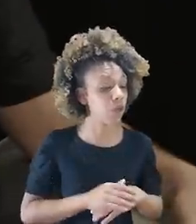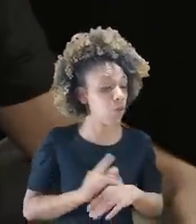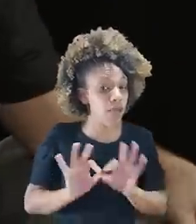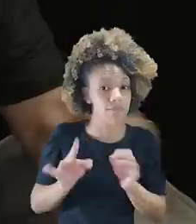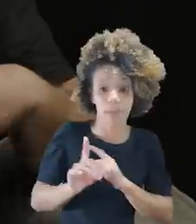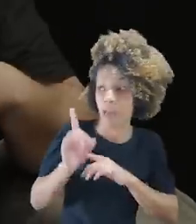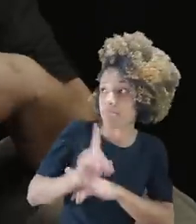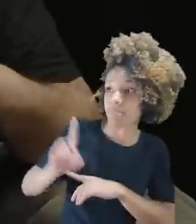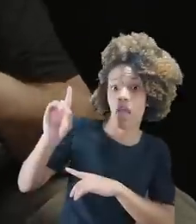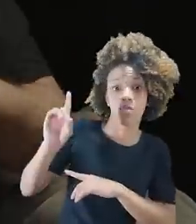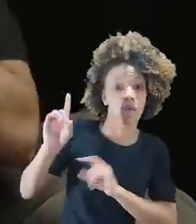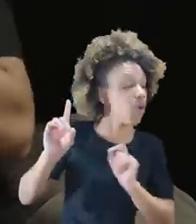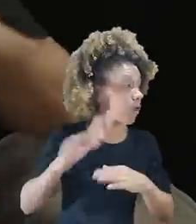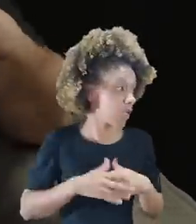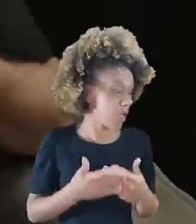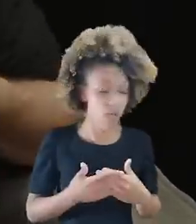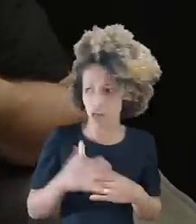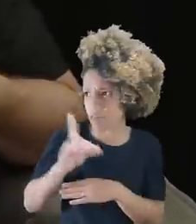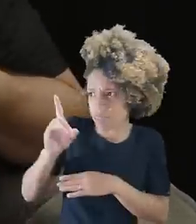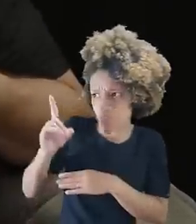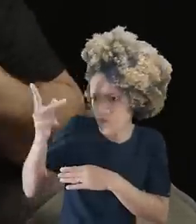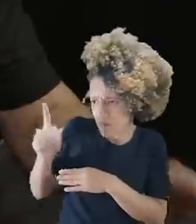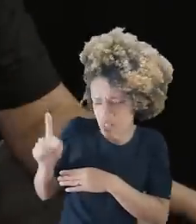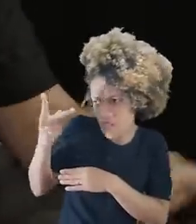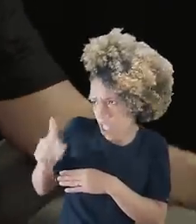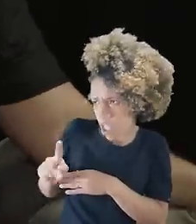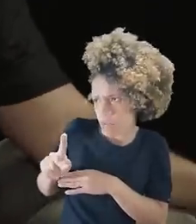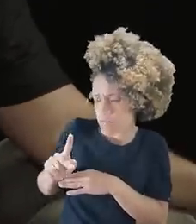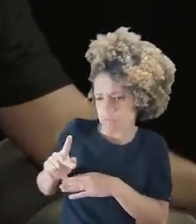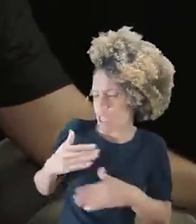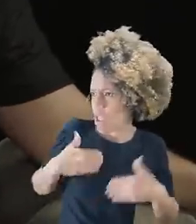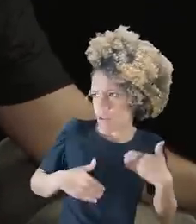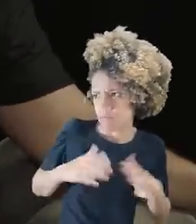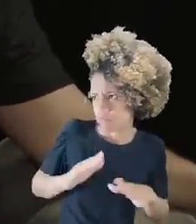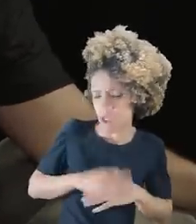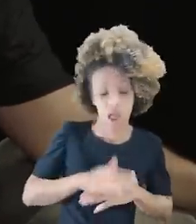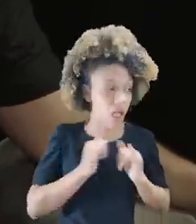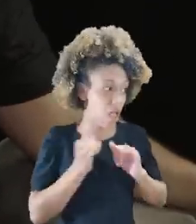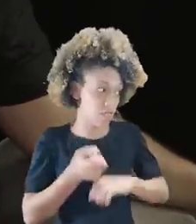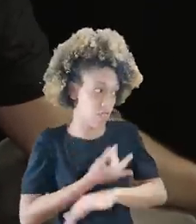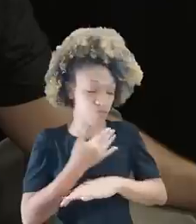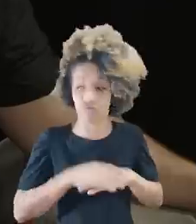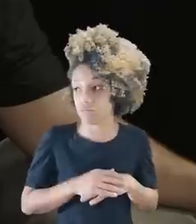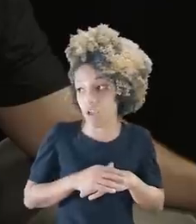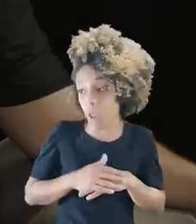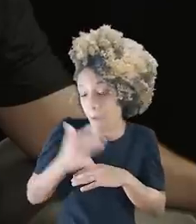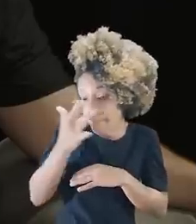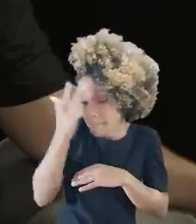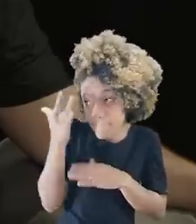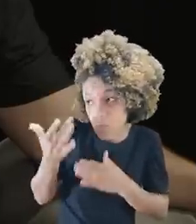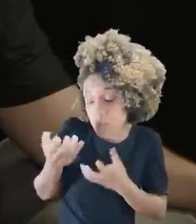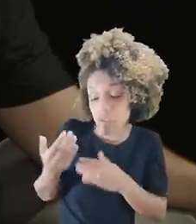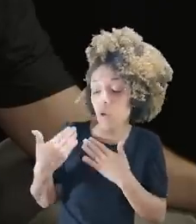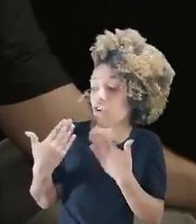que eu falo assim as eu entrei numa depressão muito profunda muito profunda muito pesada e o que curou minha depressão foi entender que as